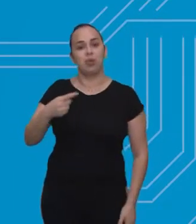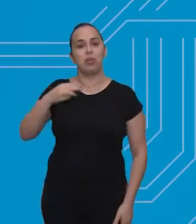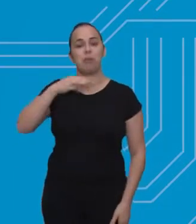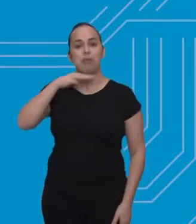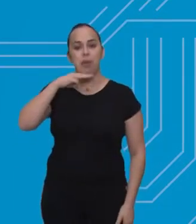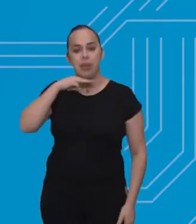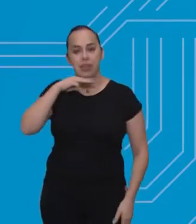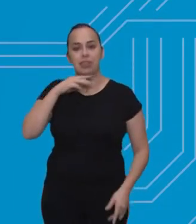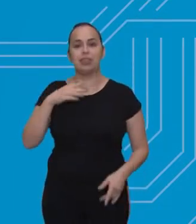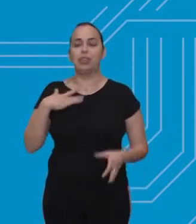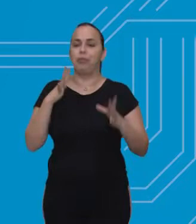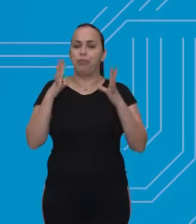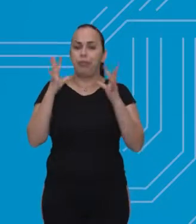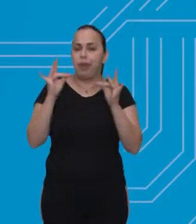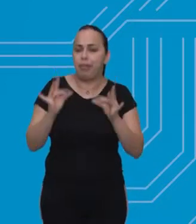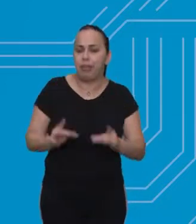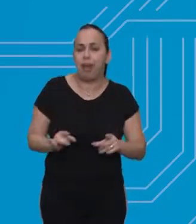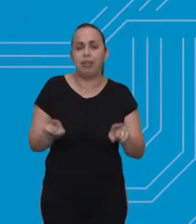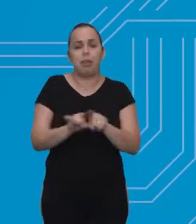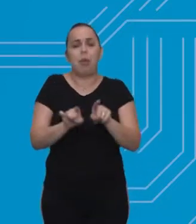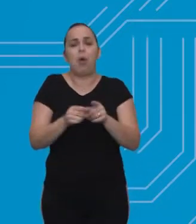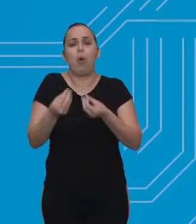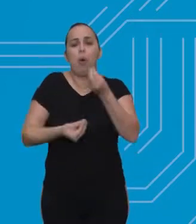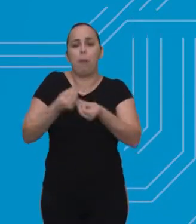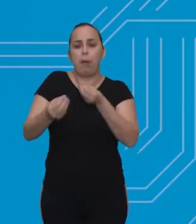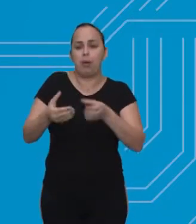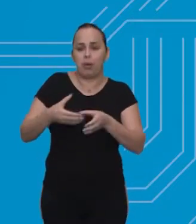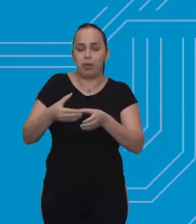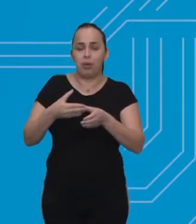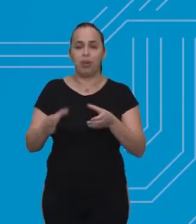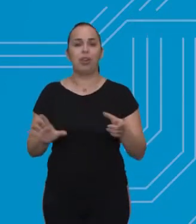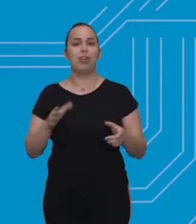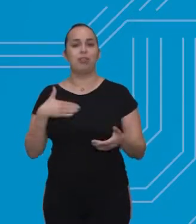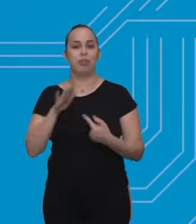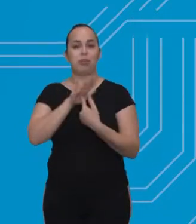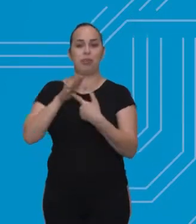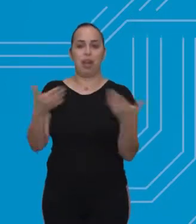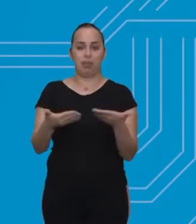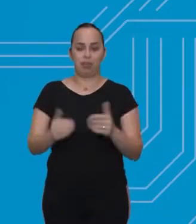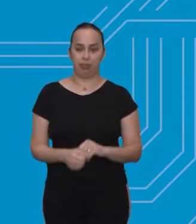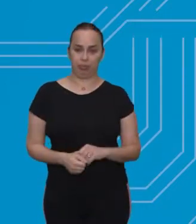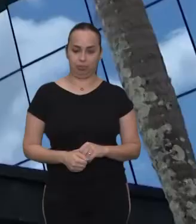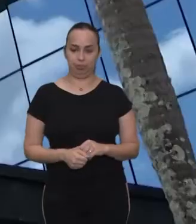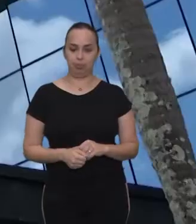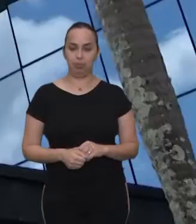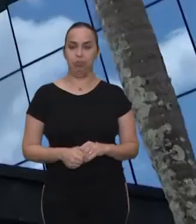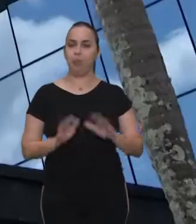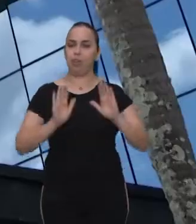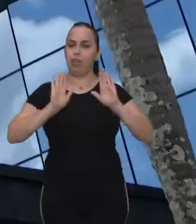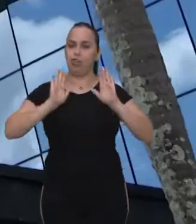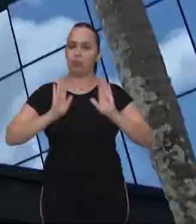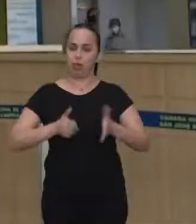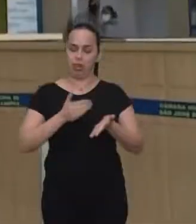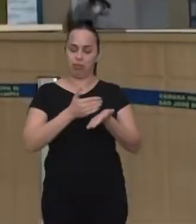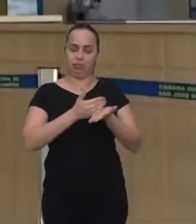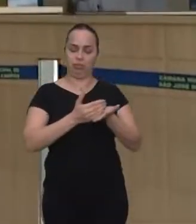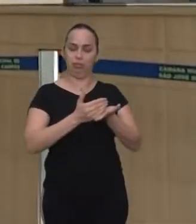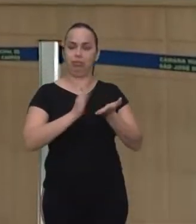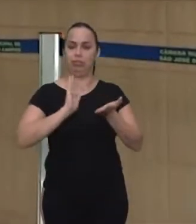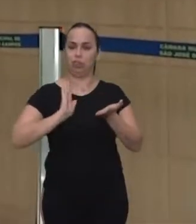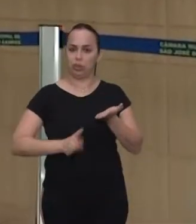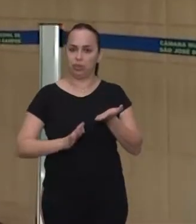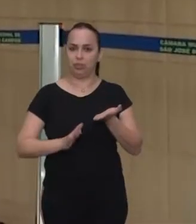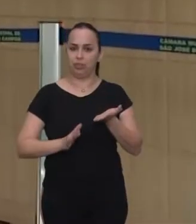de março e todos os detalhes sobre o cargo e o concurso a gente te apresenta na reportagem já estão abertas